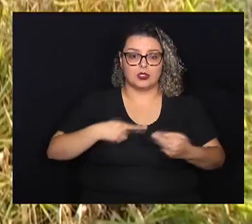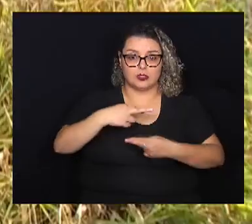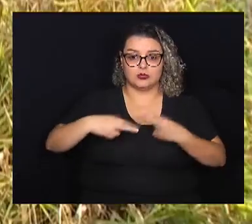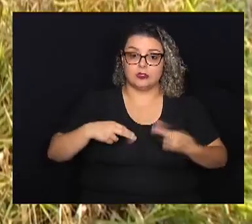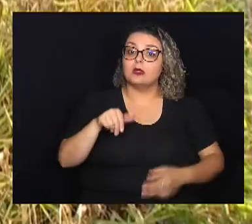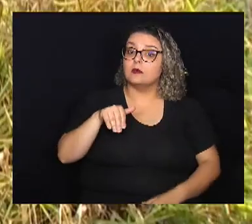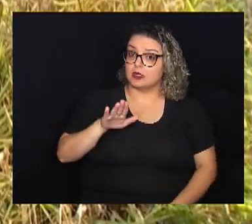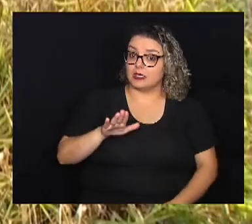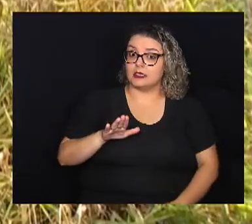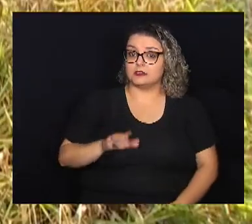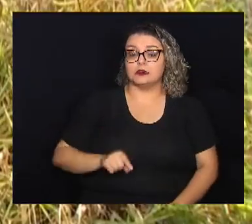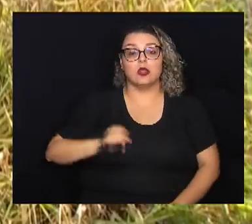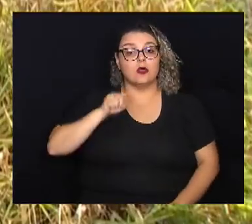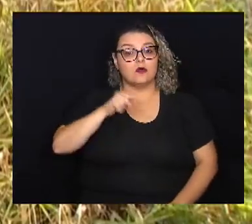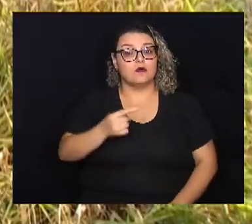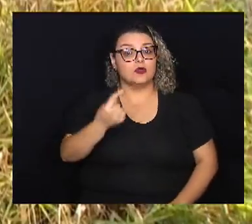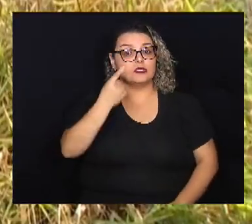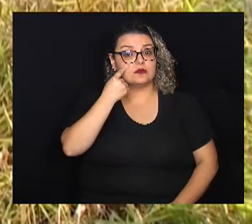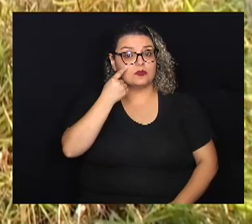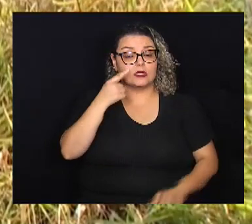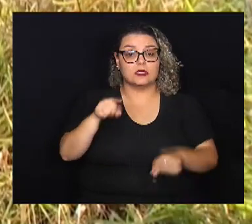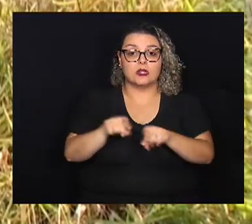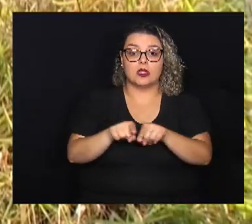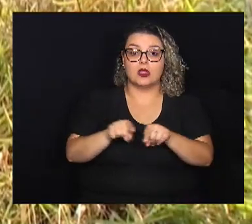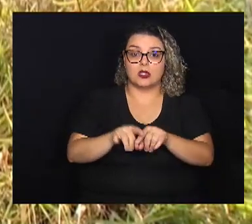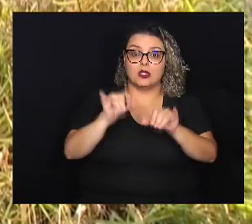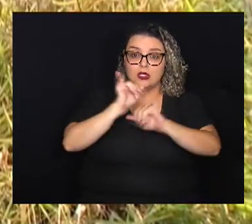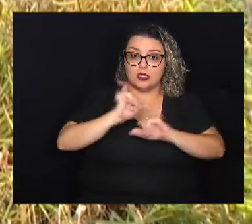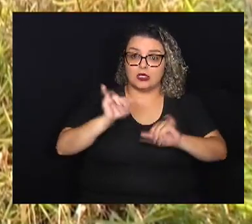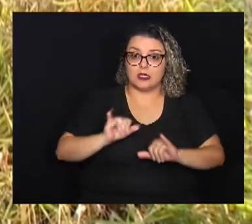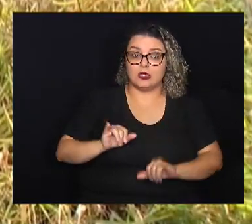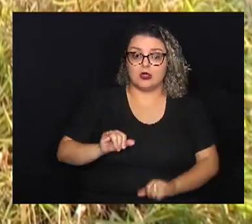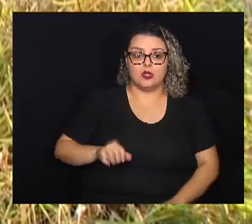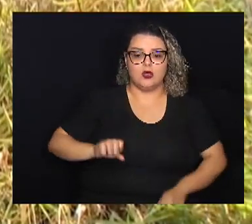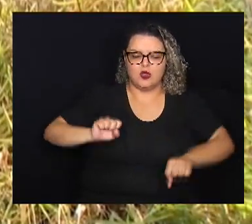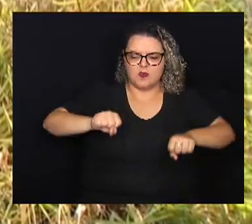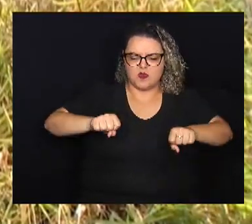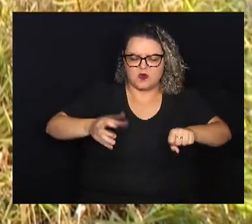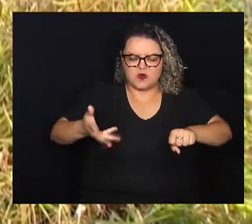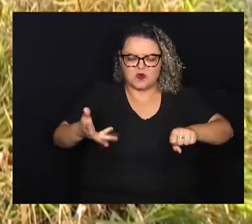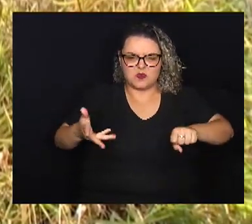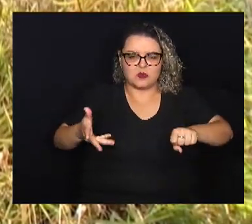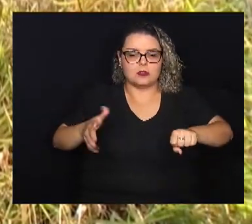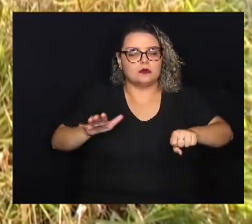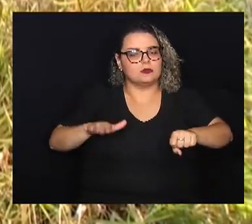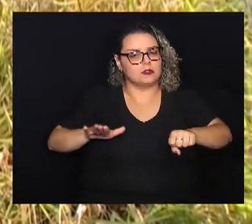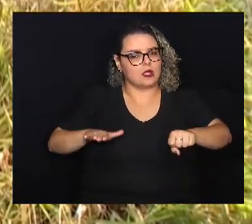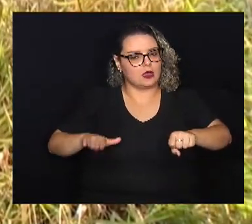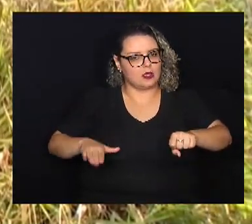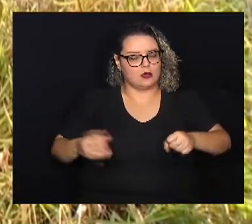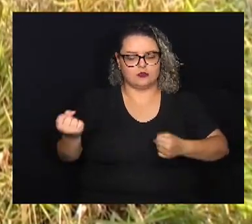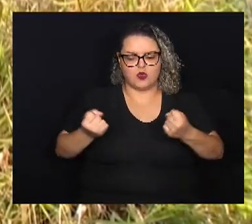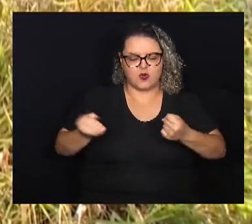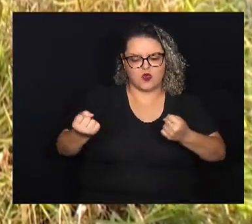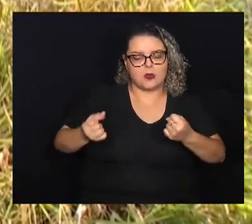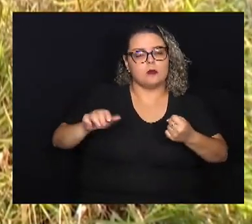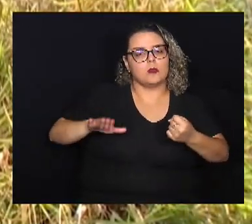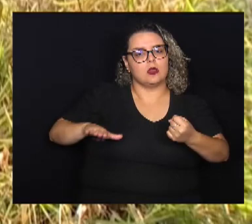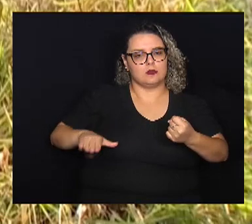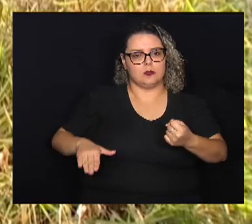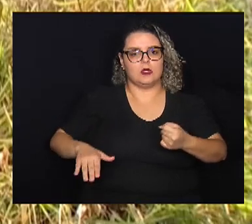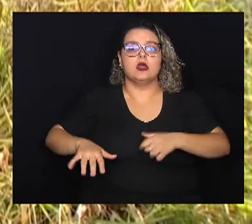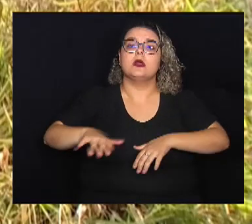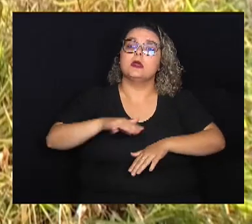mais! E você vai ver também, campanha Desacelera, Blitz Educativa e ações da Semana de